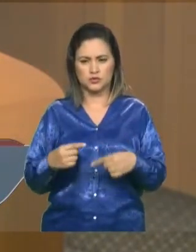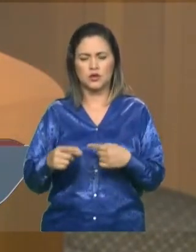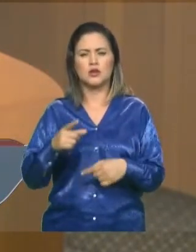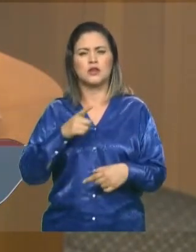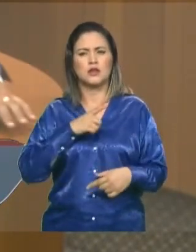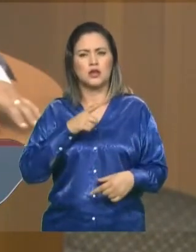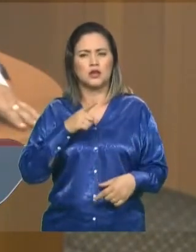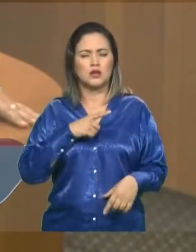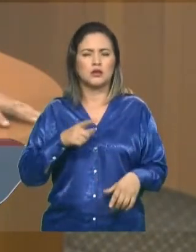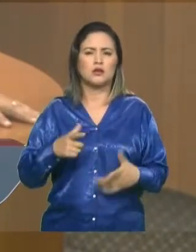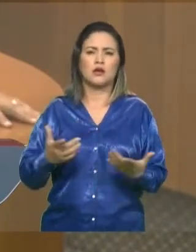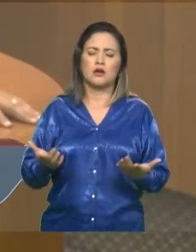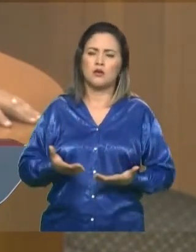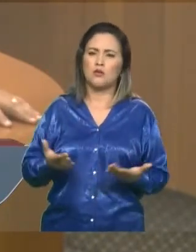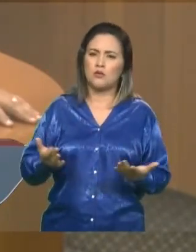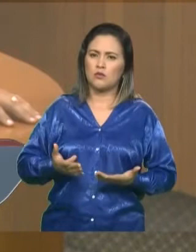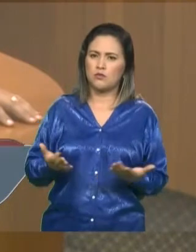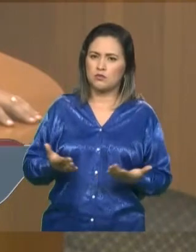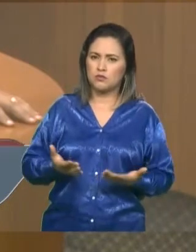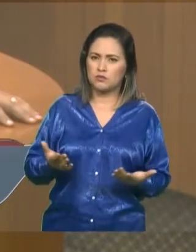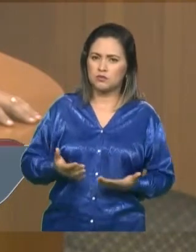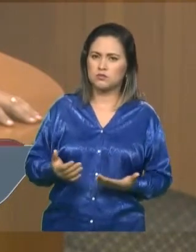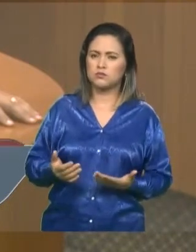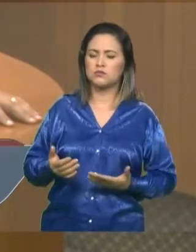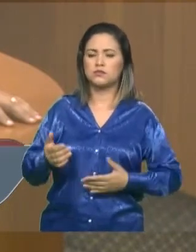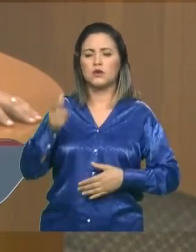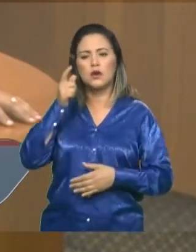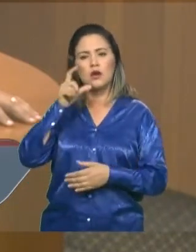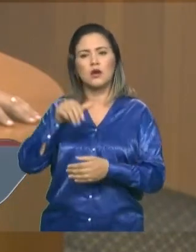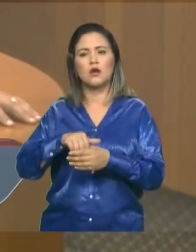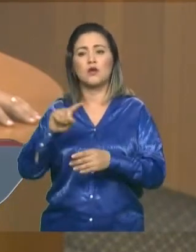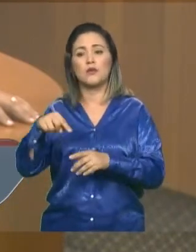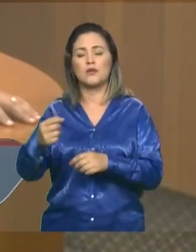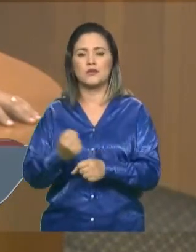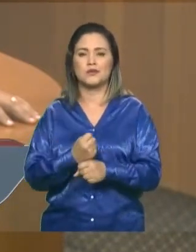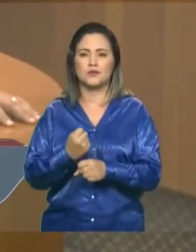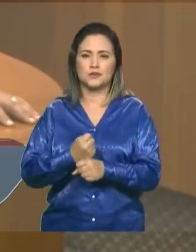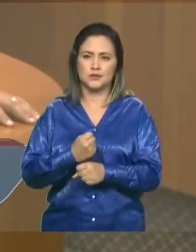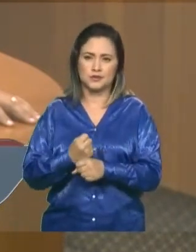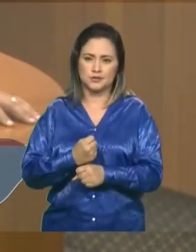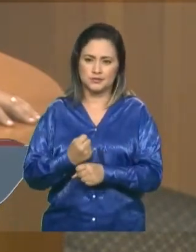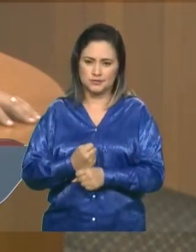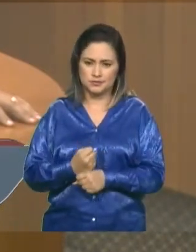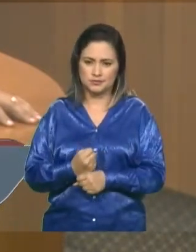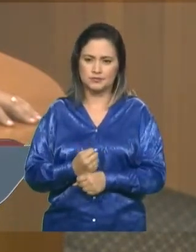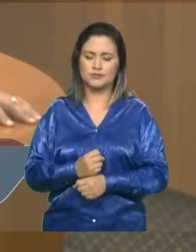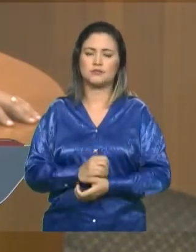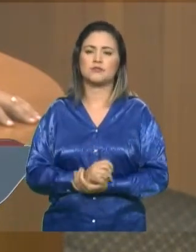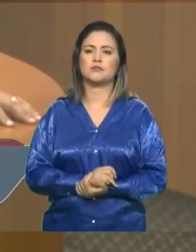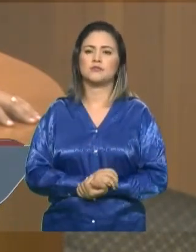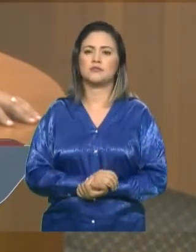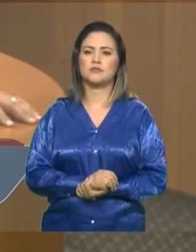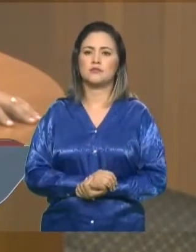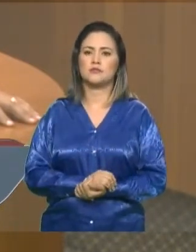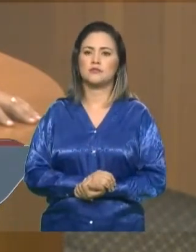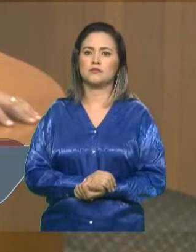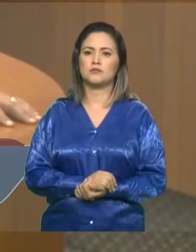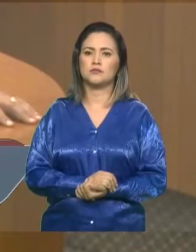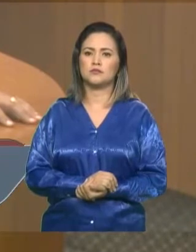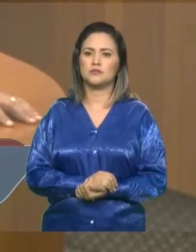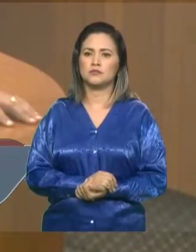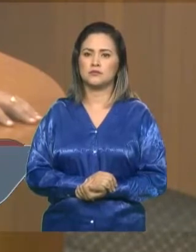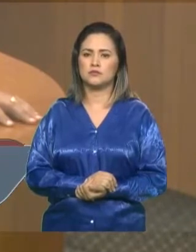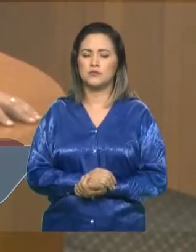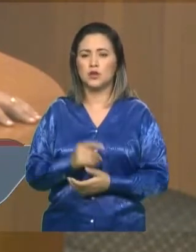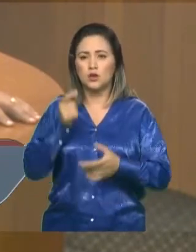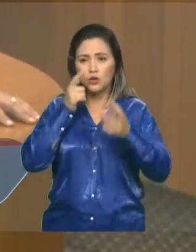desafios agora, com as eleições do ano que vem, cada vez mais destacados, e que vai conseguir